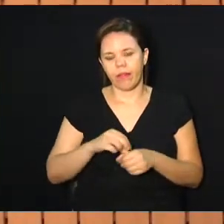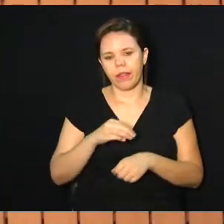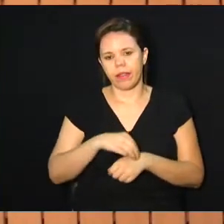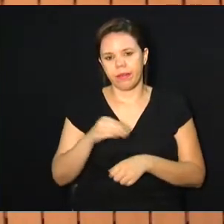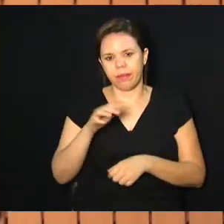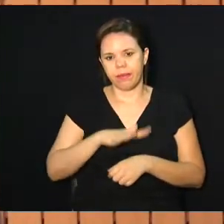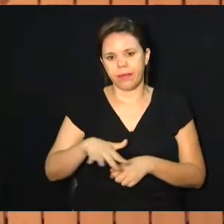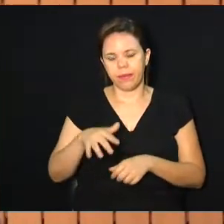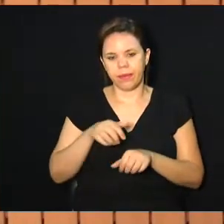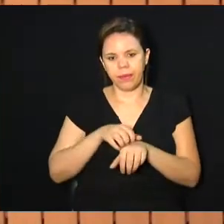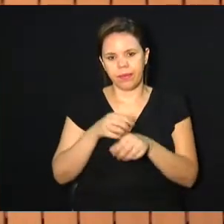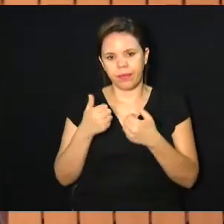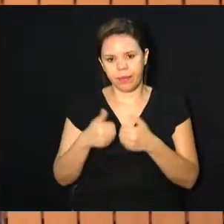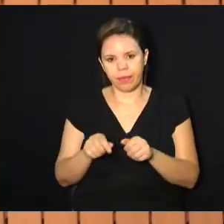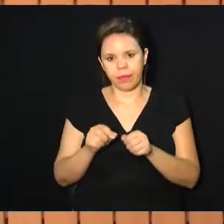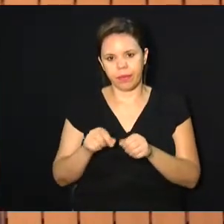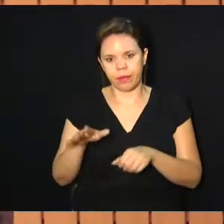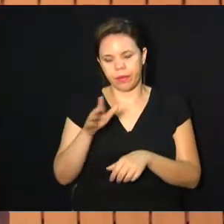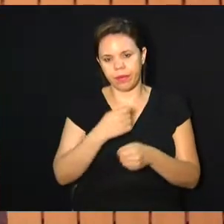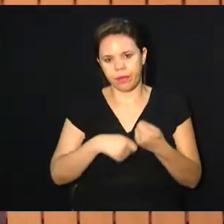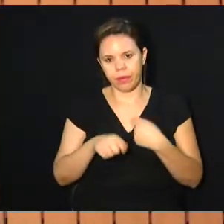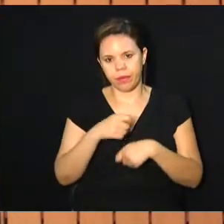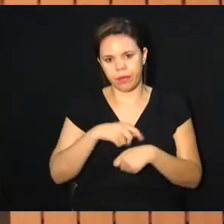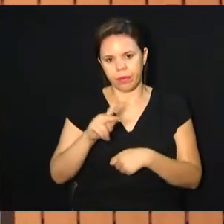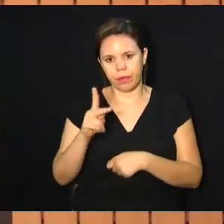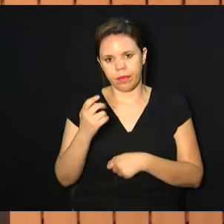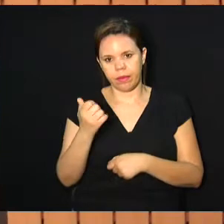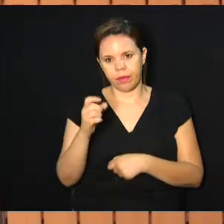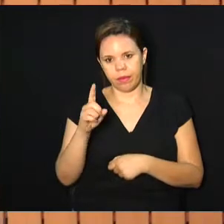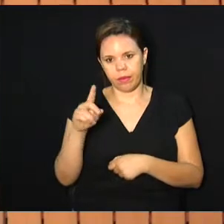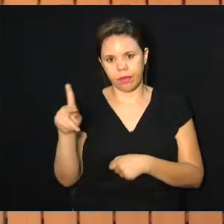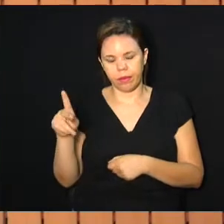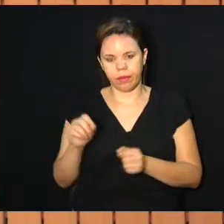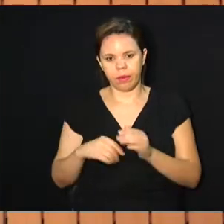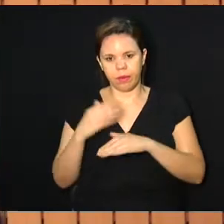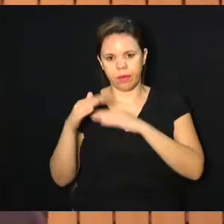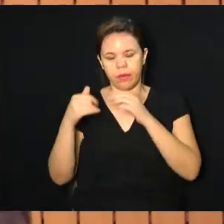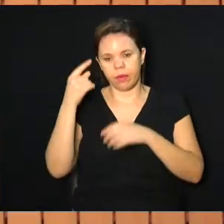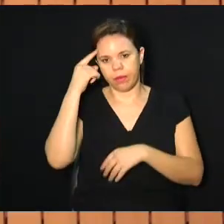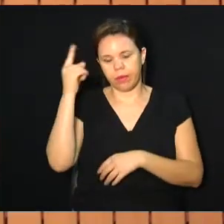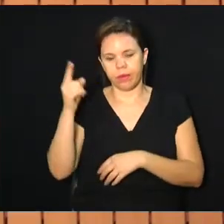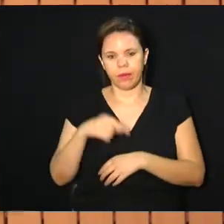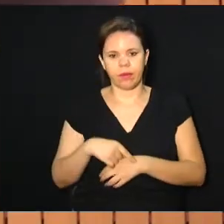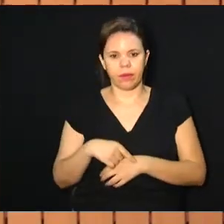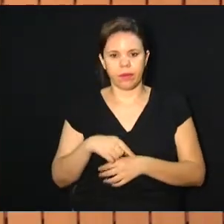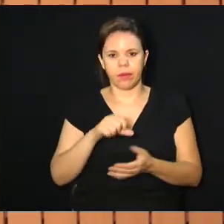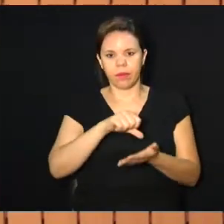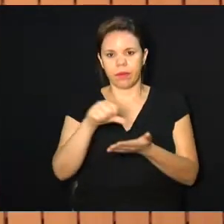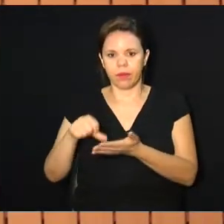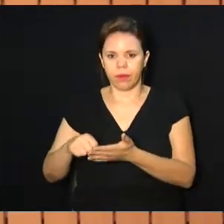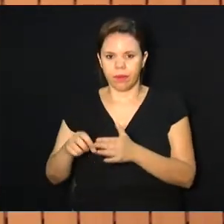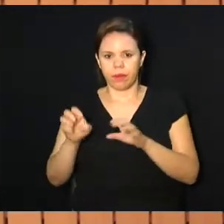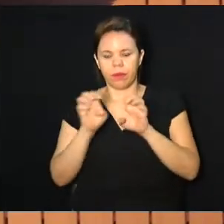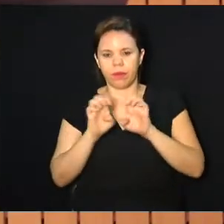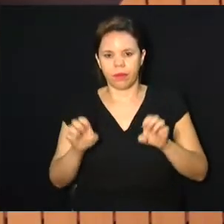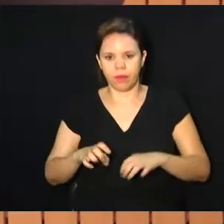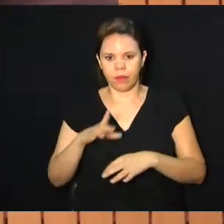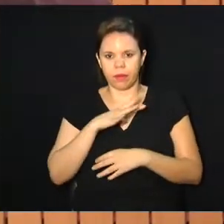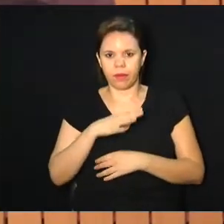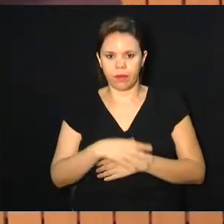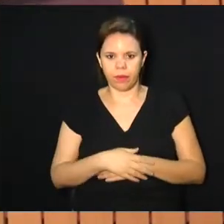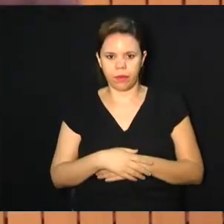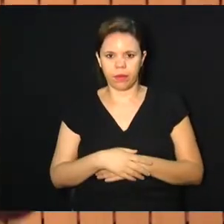área de transportes, o que era da gestão Haddad, ele falou que avançou um pouco a ideia para que o setor estrutural da cidade